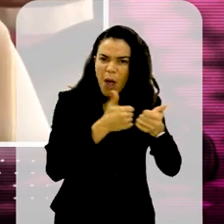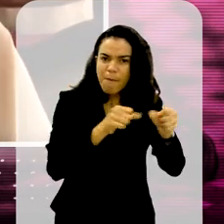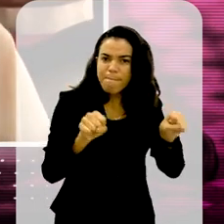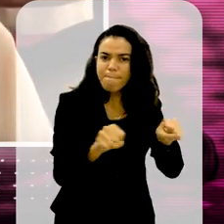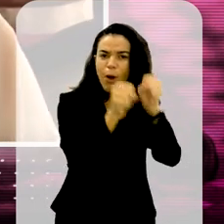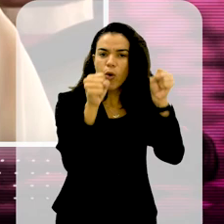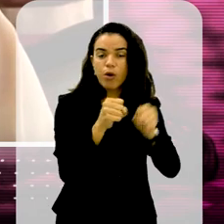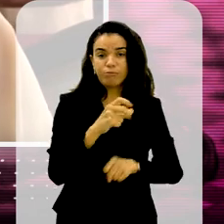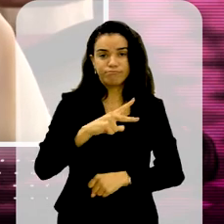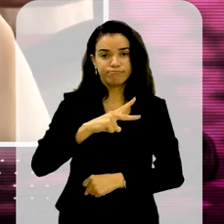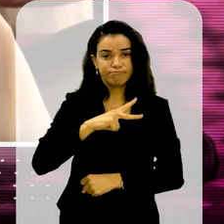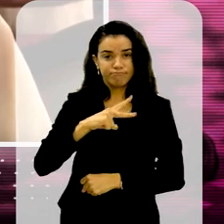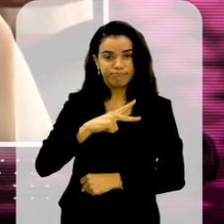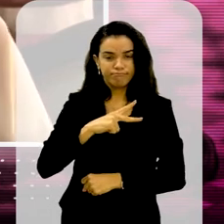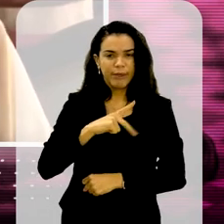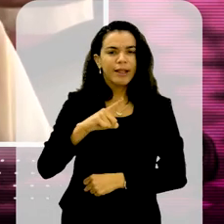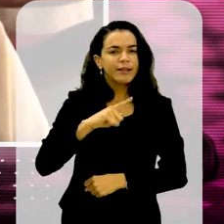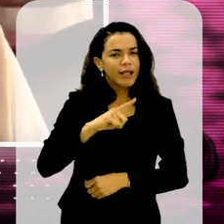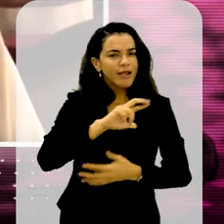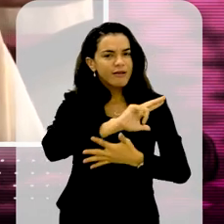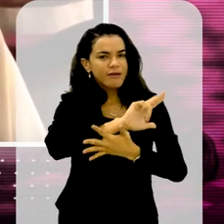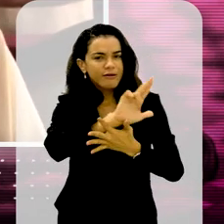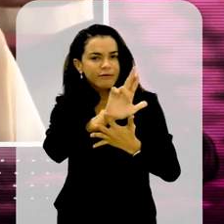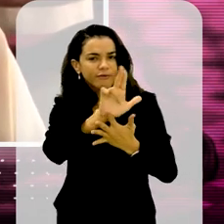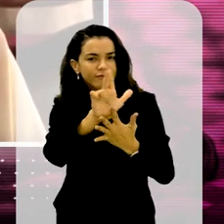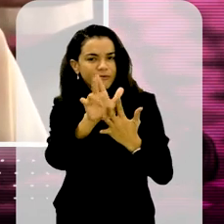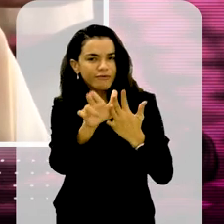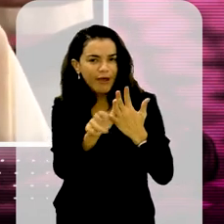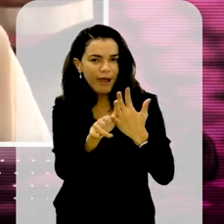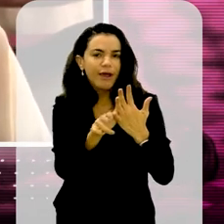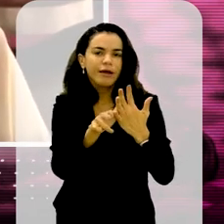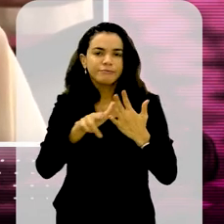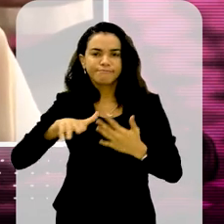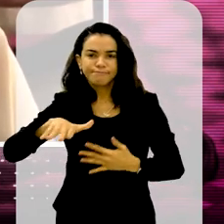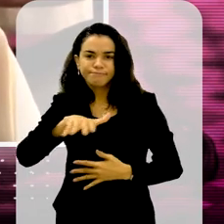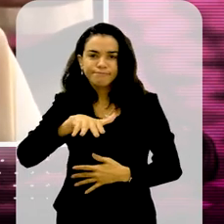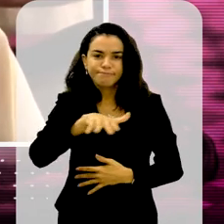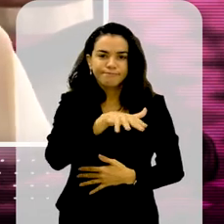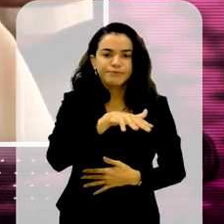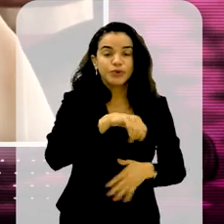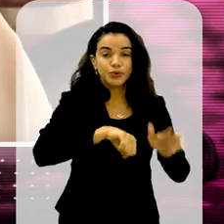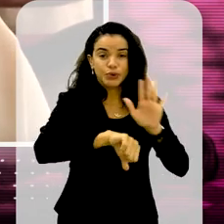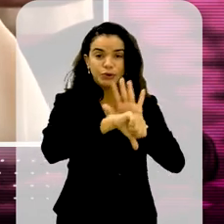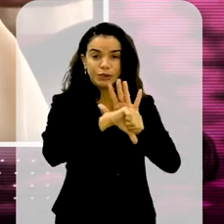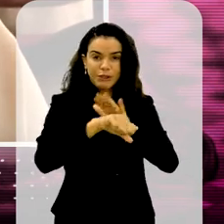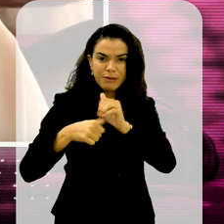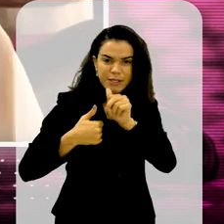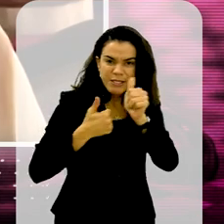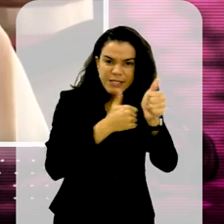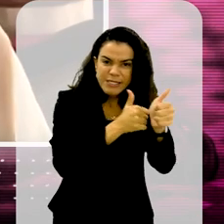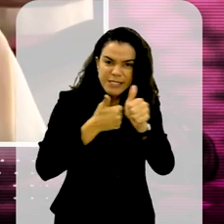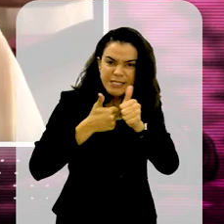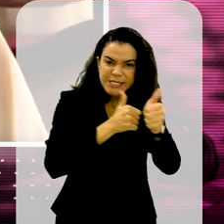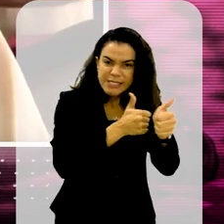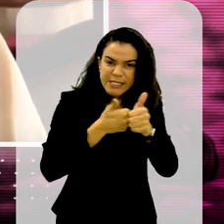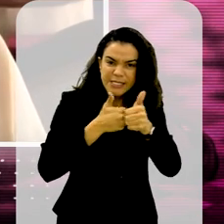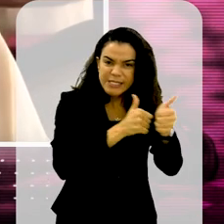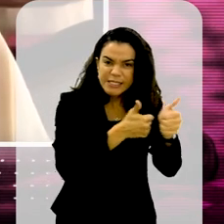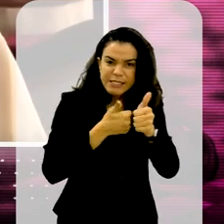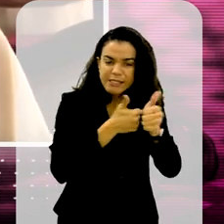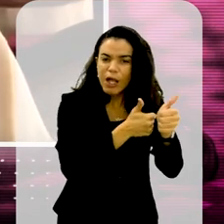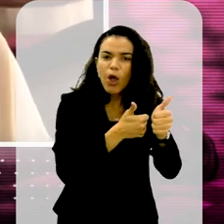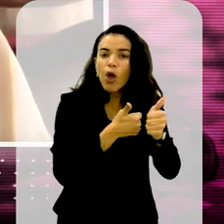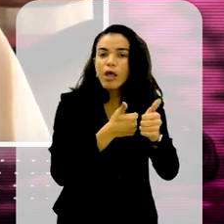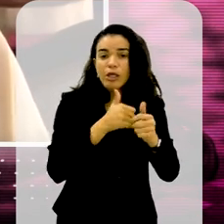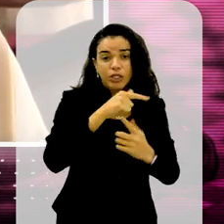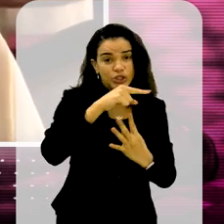de privacidade. Existem várias esferas do crime de perseguição, várias formas como este